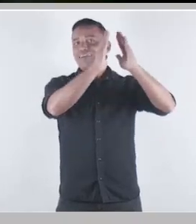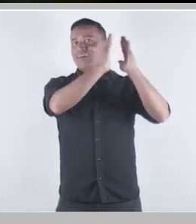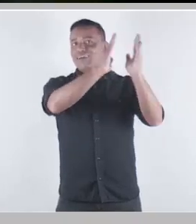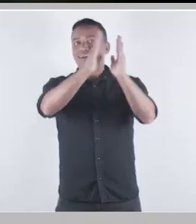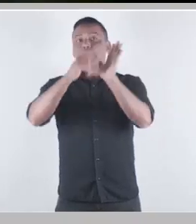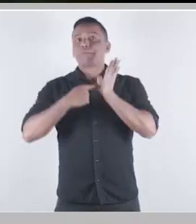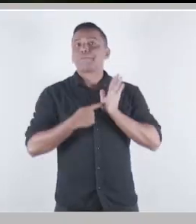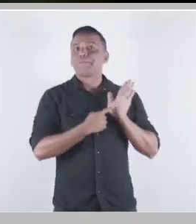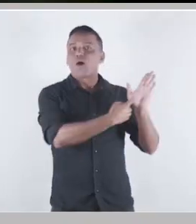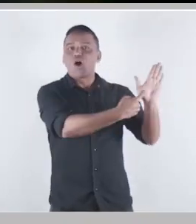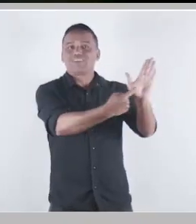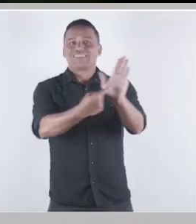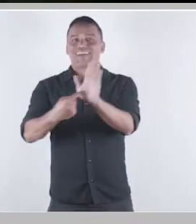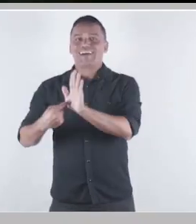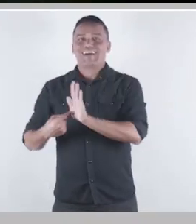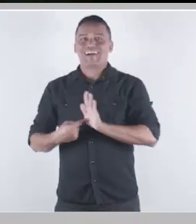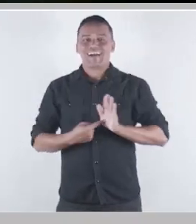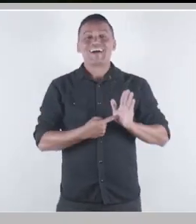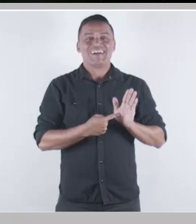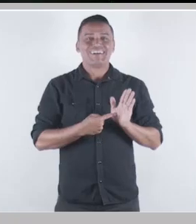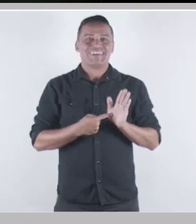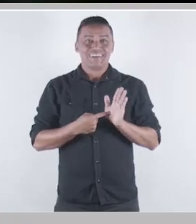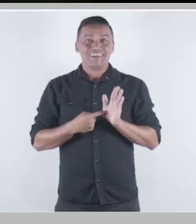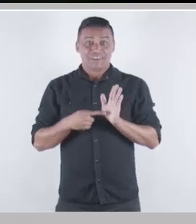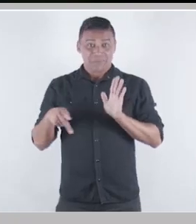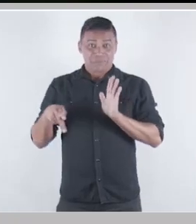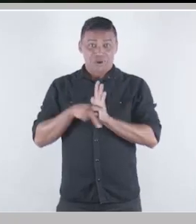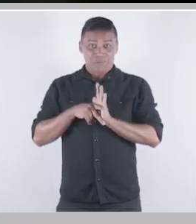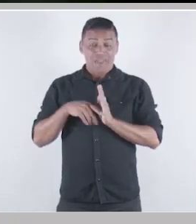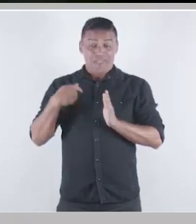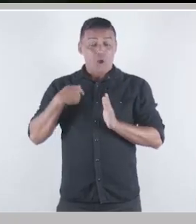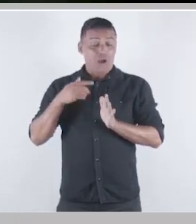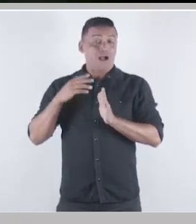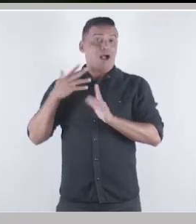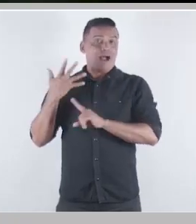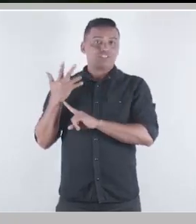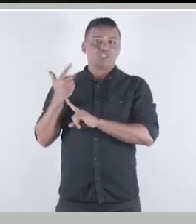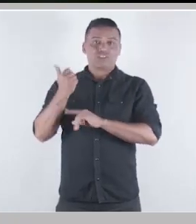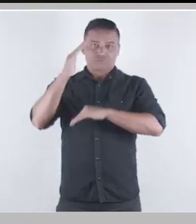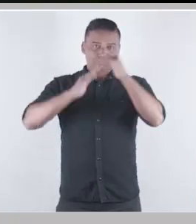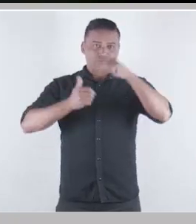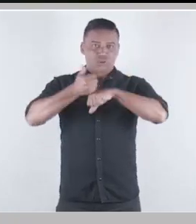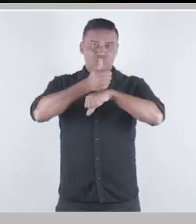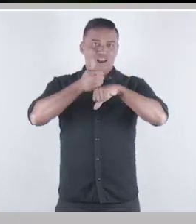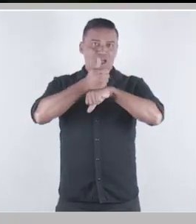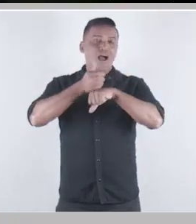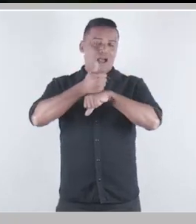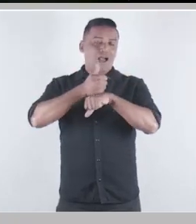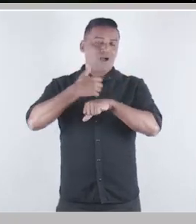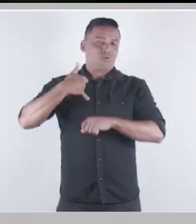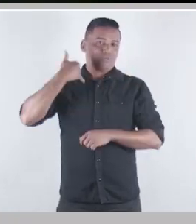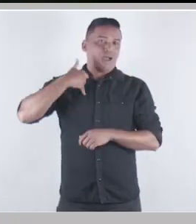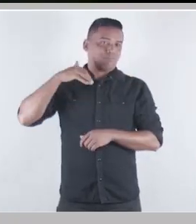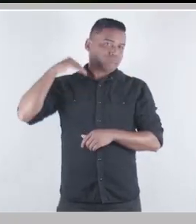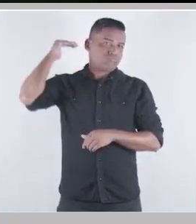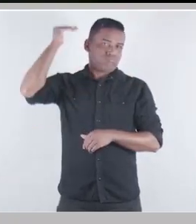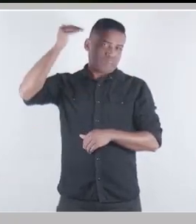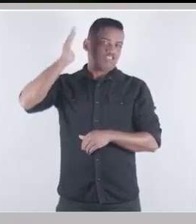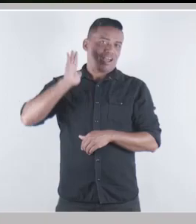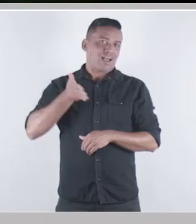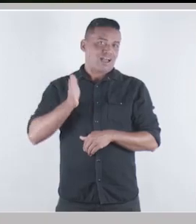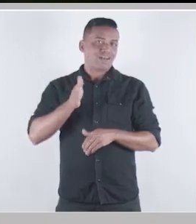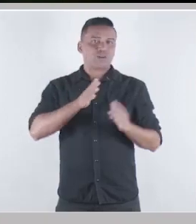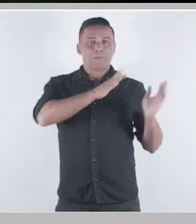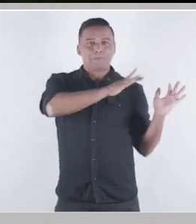Eh, o Alexandre é artista já, mais velho, teve essa trajetória,